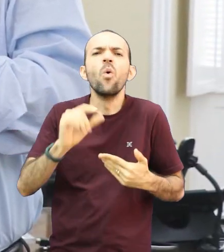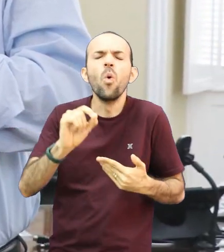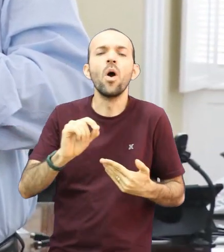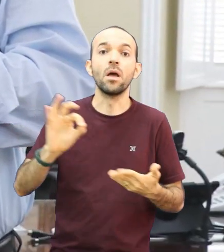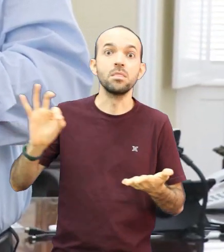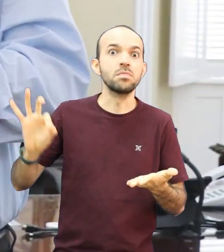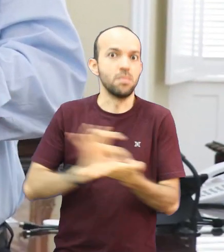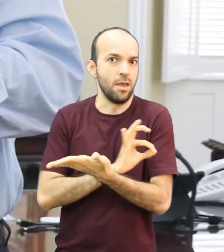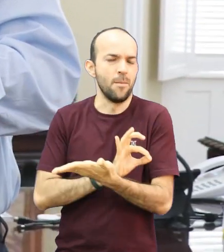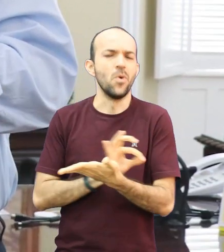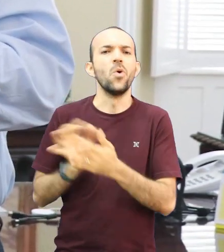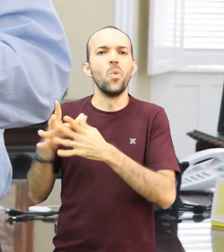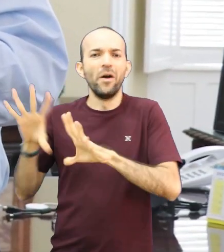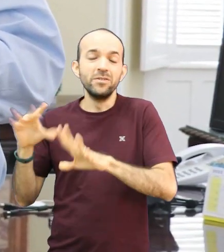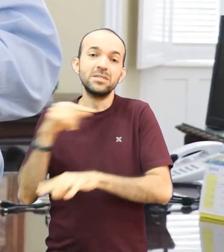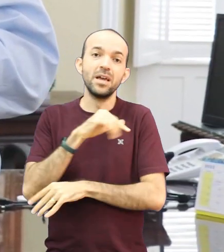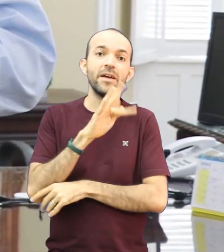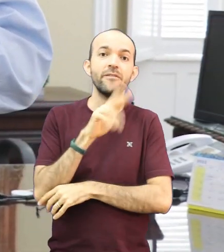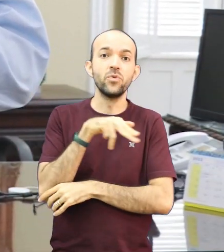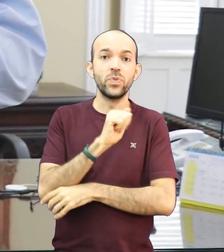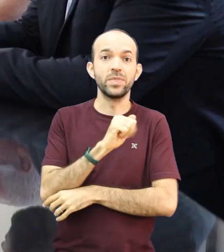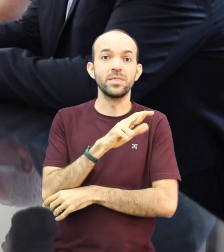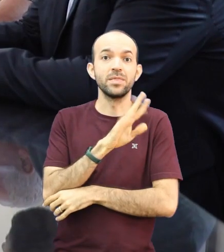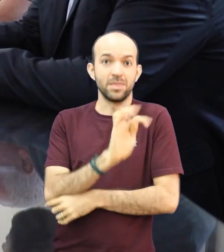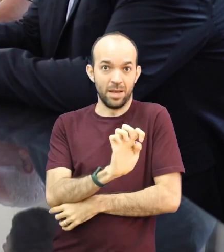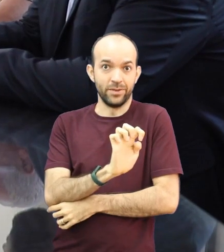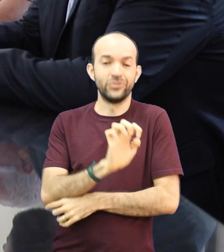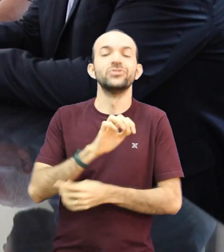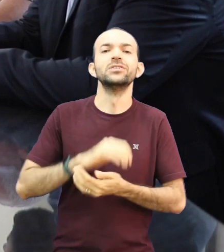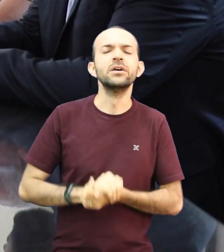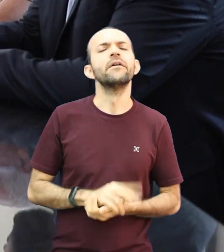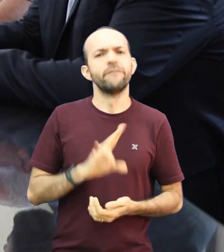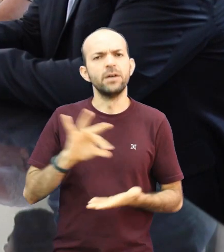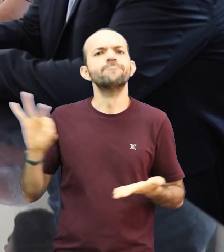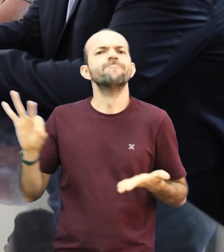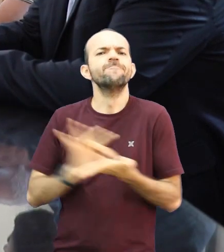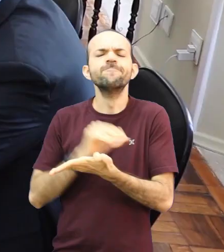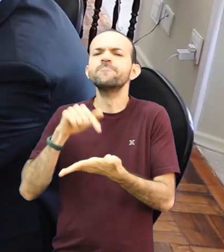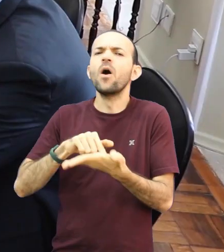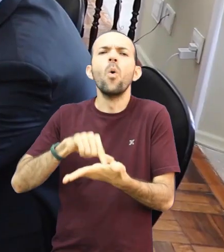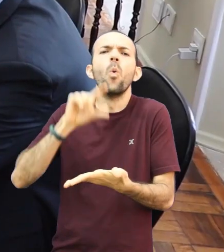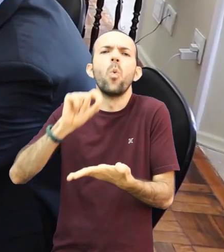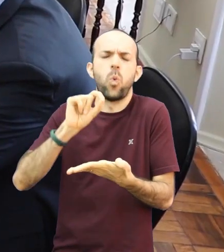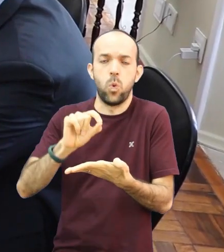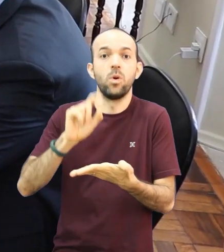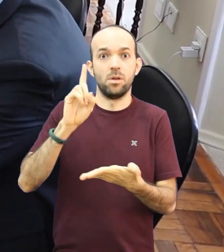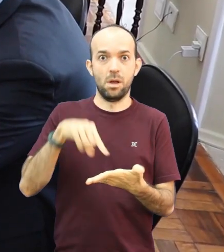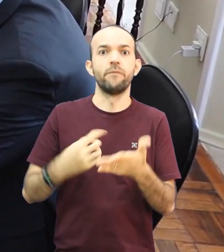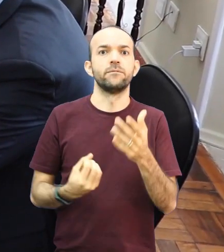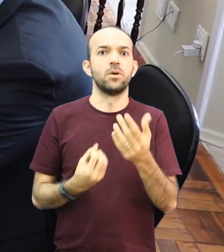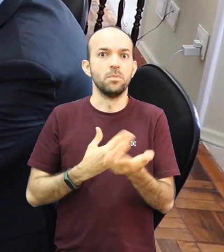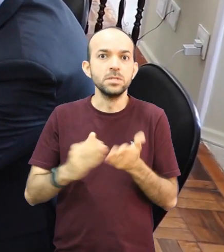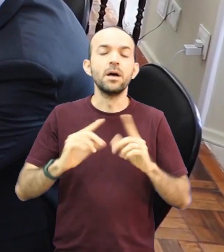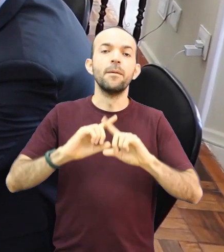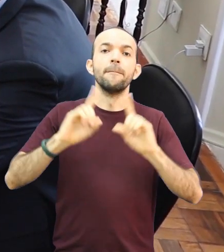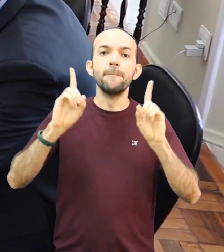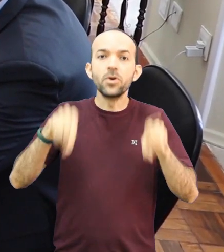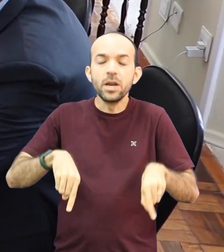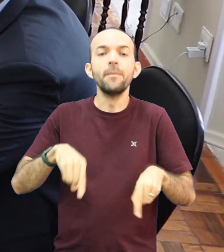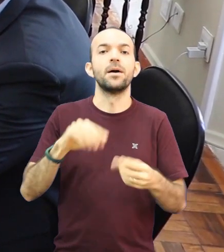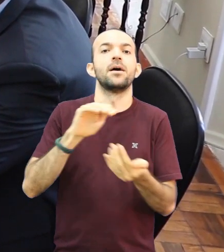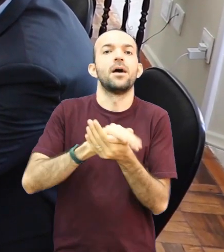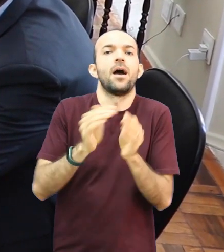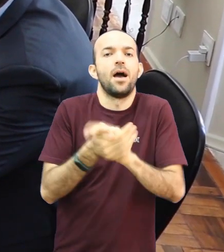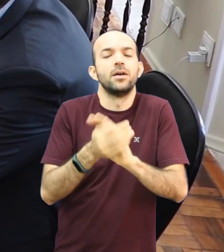assinatura de um tema de execução entre o UFC e Funarte a Fundação Nacional de artes o termo previa a realização do programa